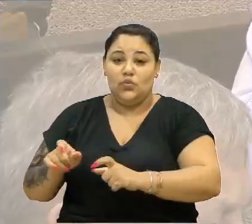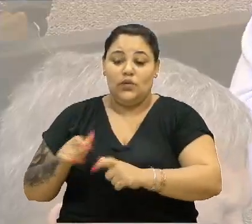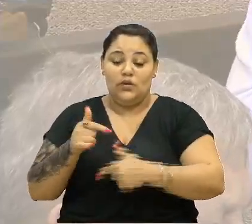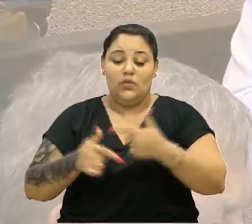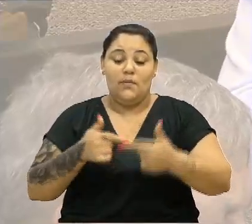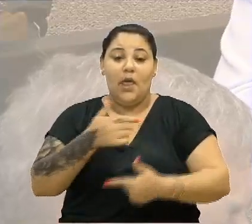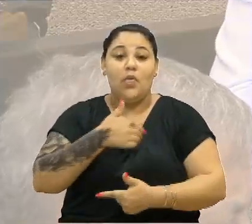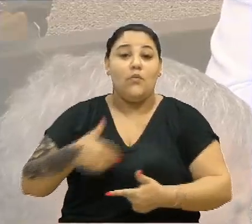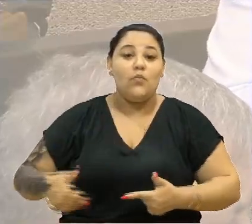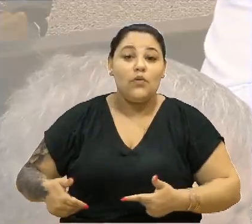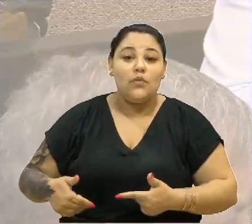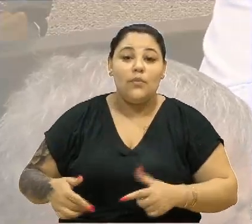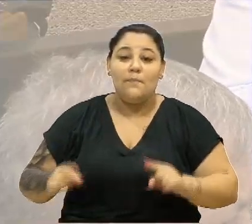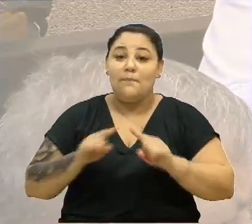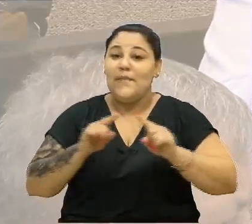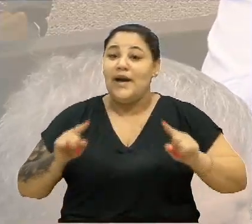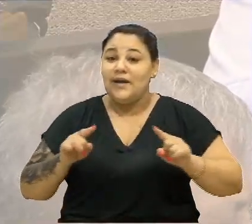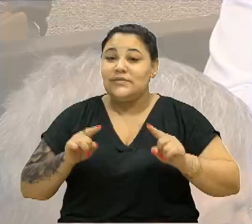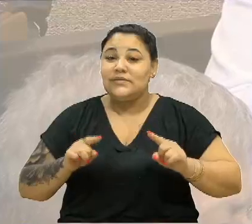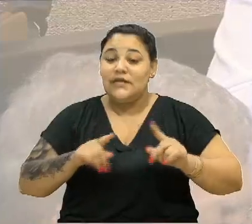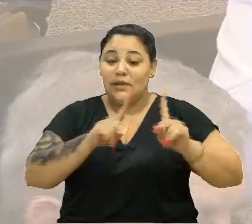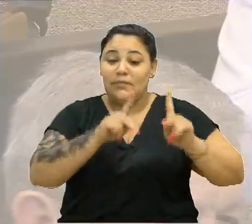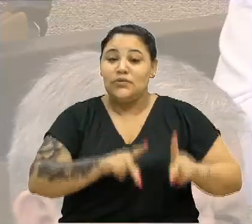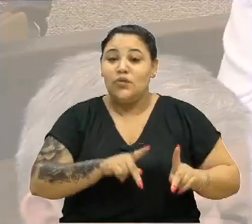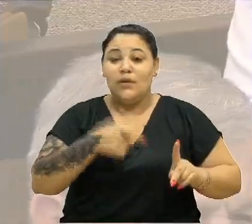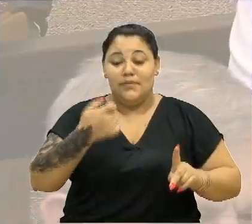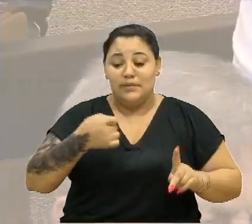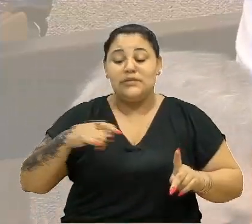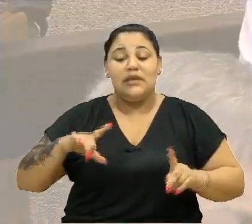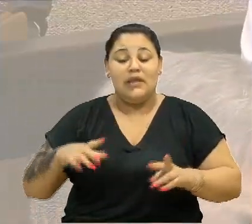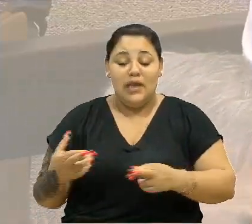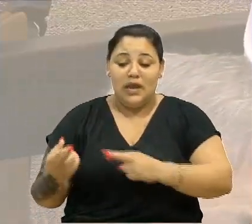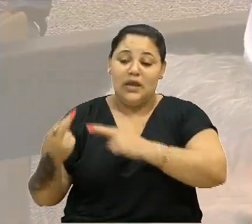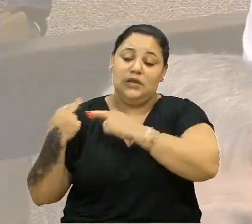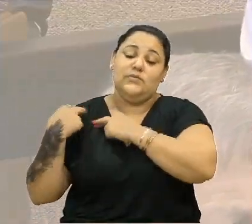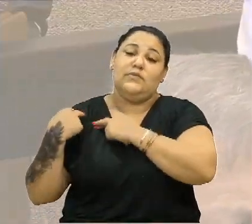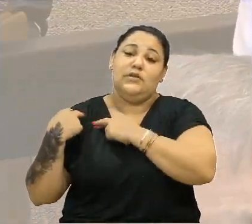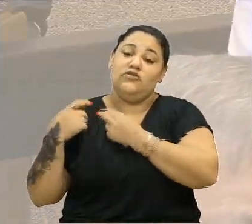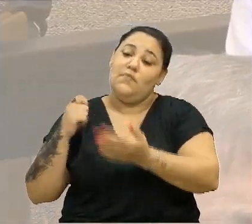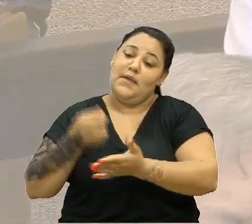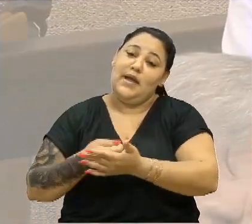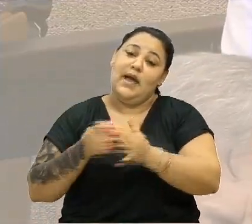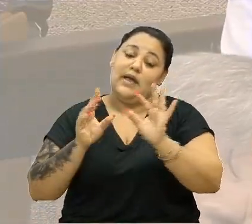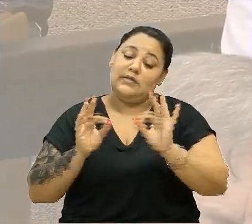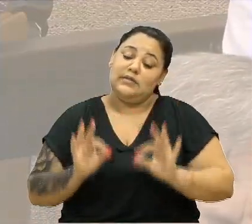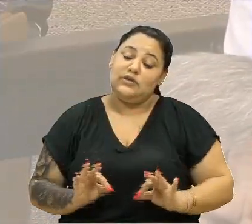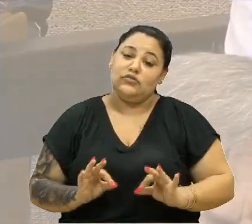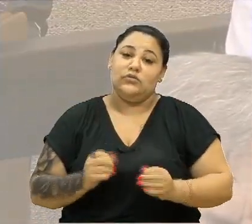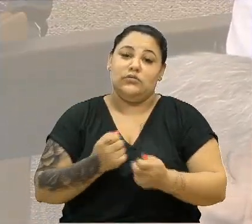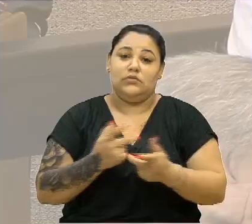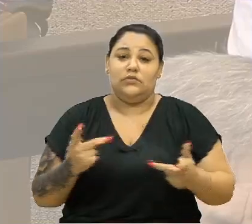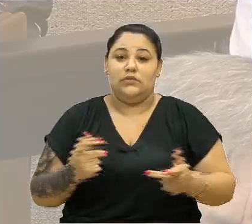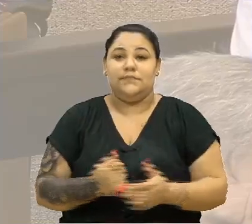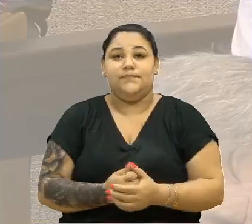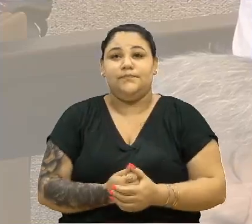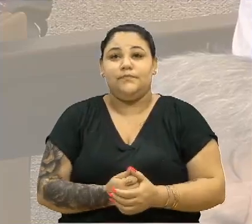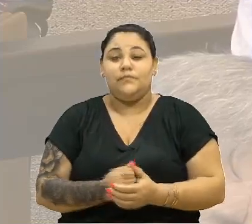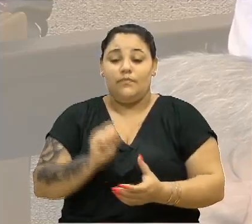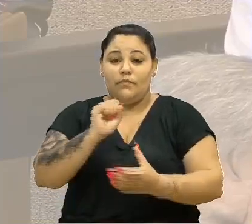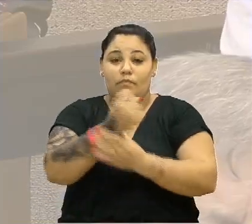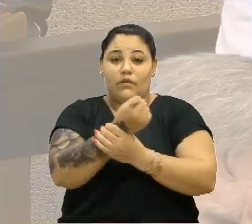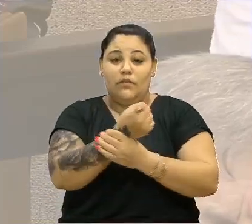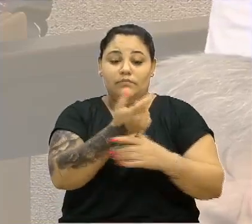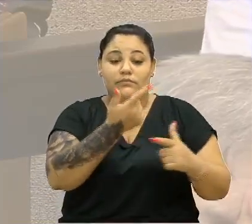públicos, mas que a pessoa que está adquirindo, ela precisa também fazer a sua parte. E ela, garantindo a prestação paga em